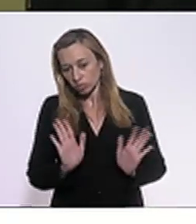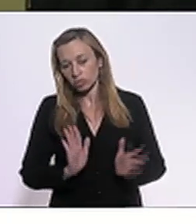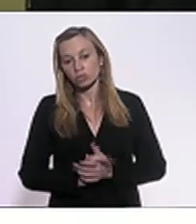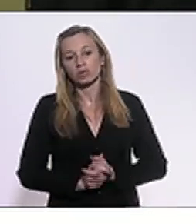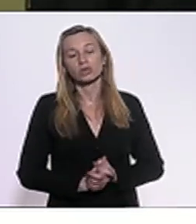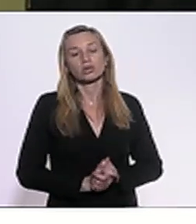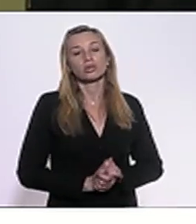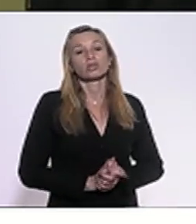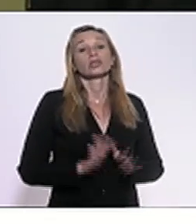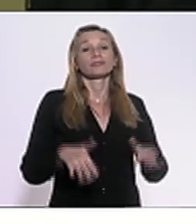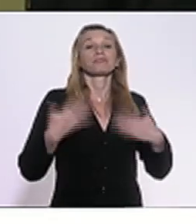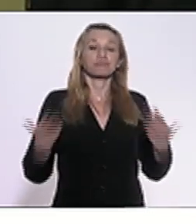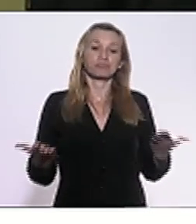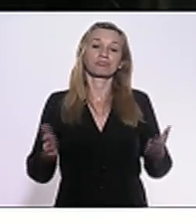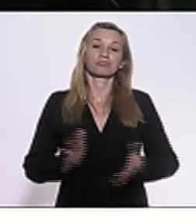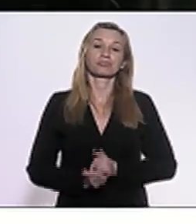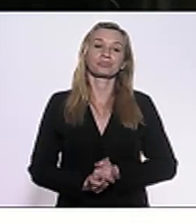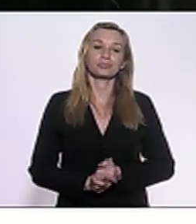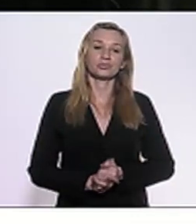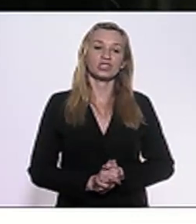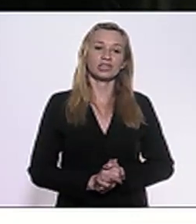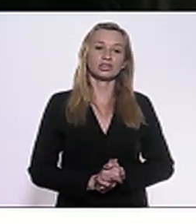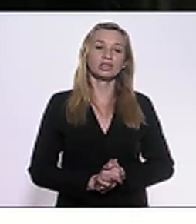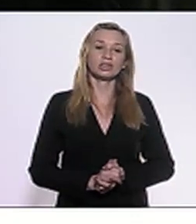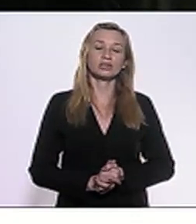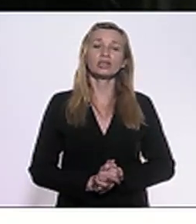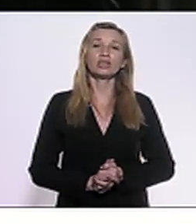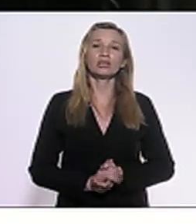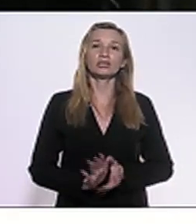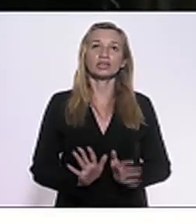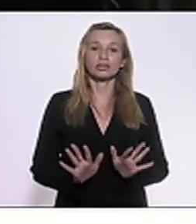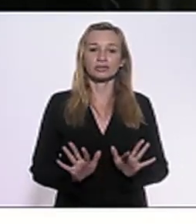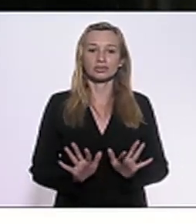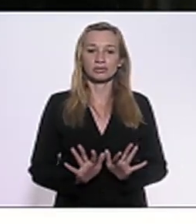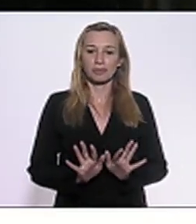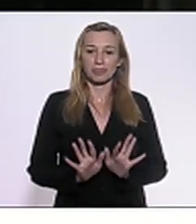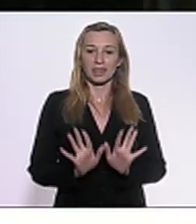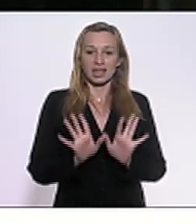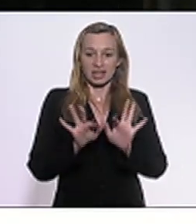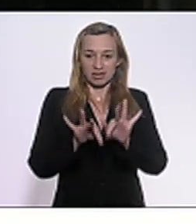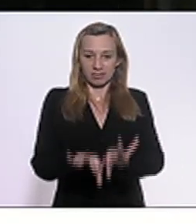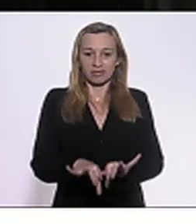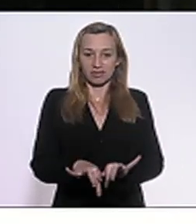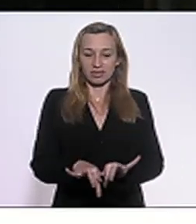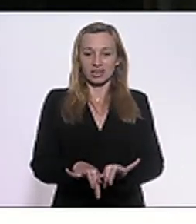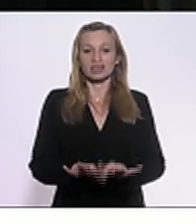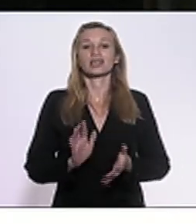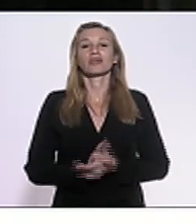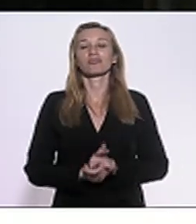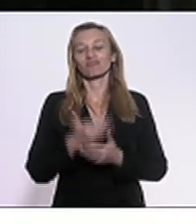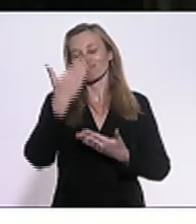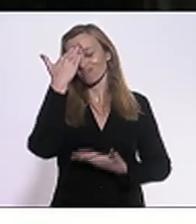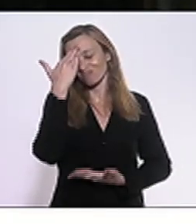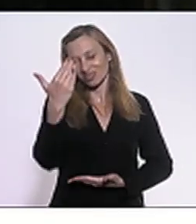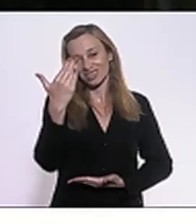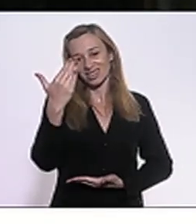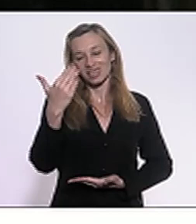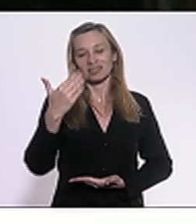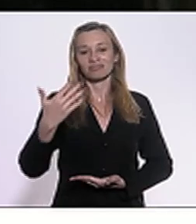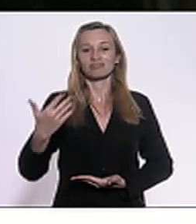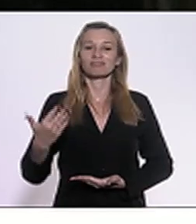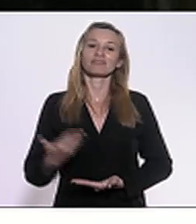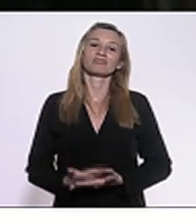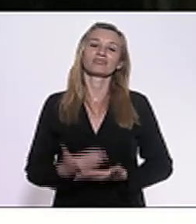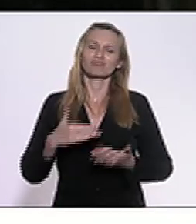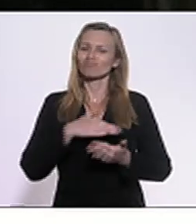Bom, então eu vou encerrar agradecendo a